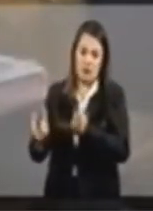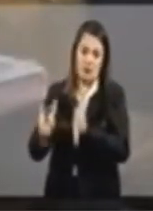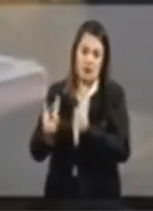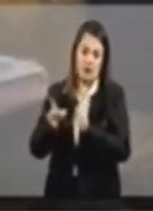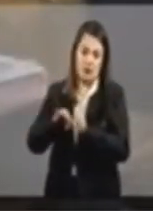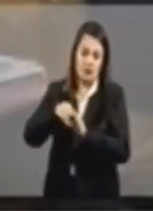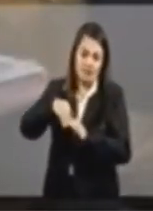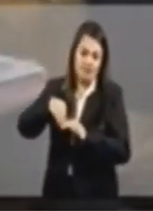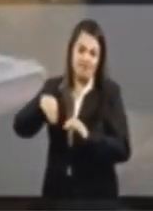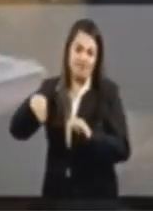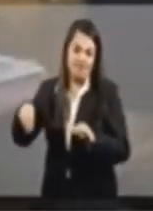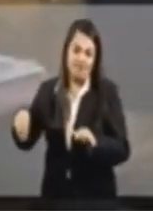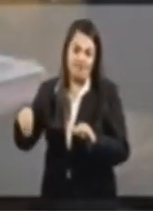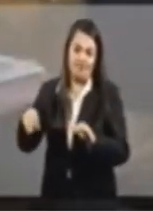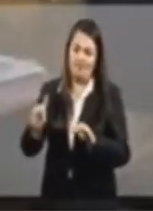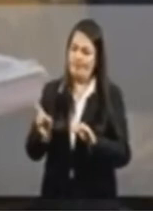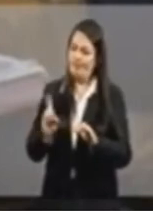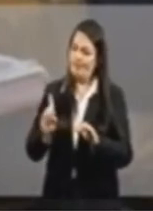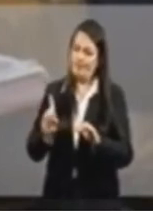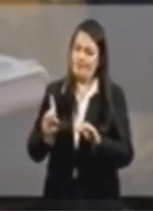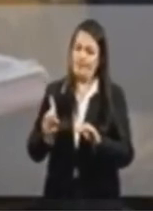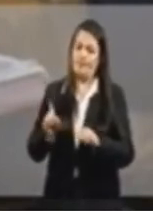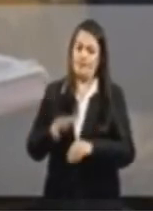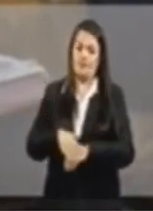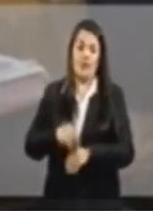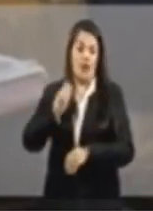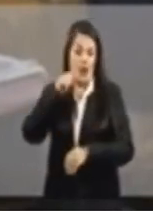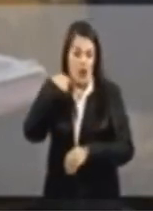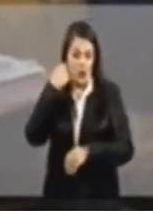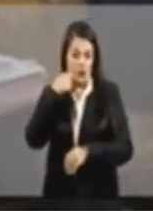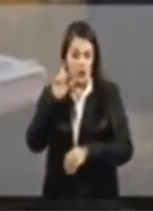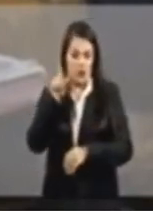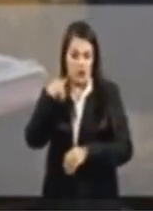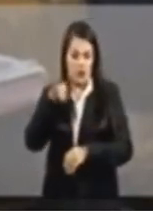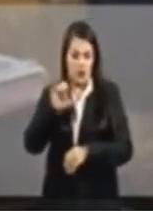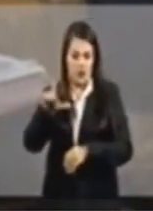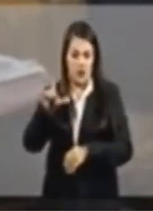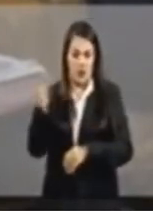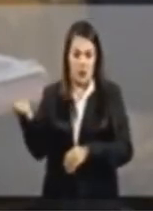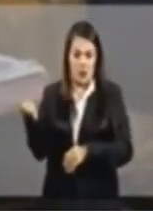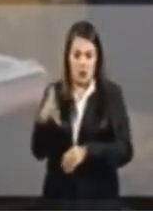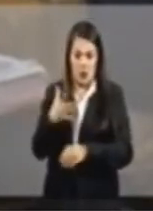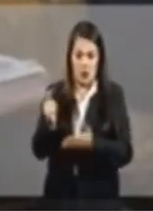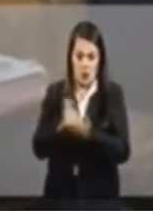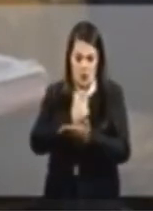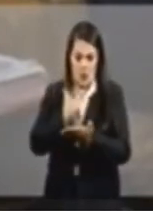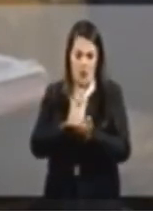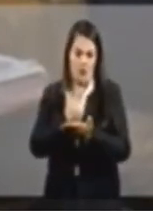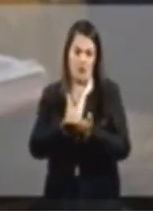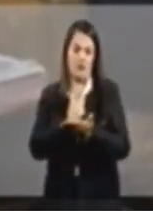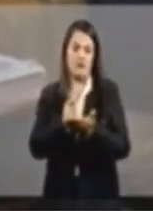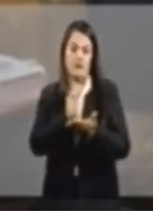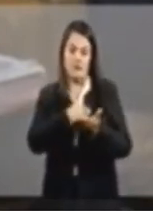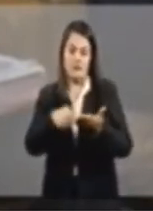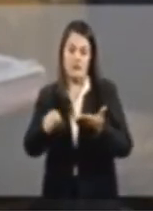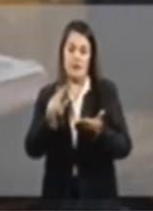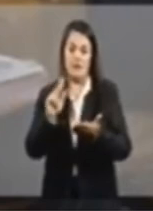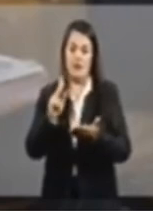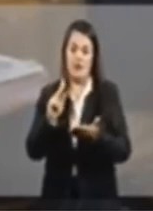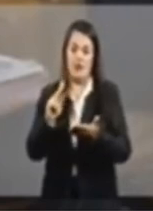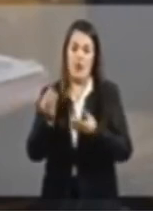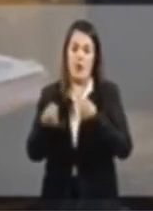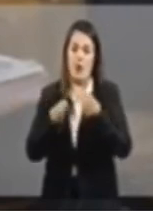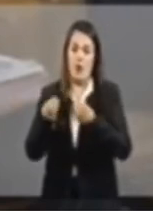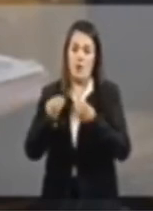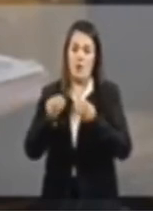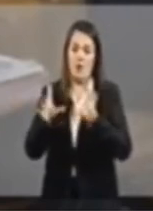e china 20 e daniela blá o seu recente mas já clássico livro como as democracias morre